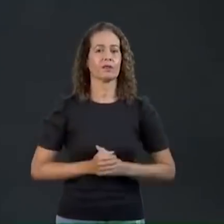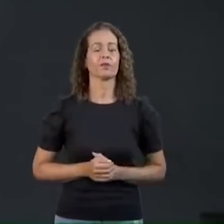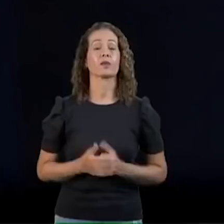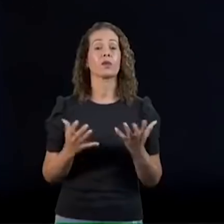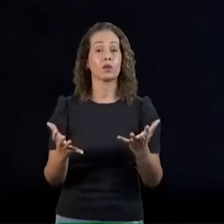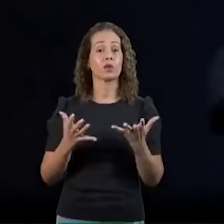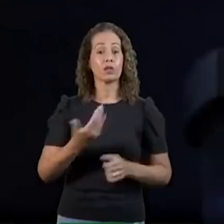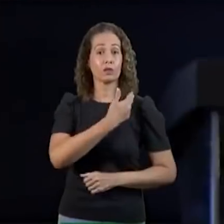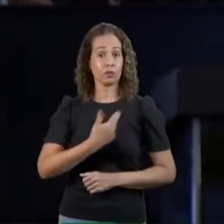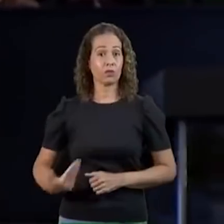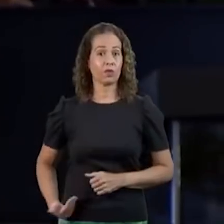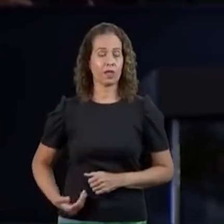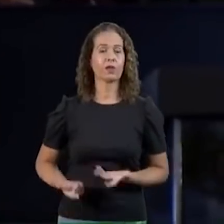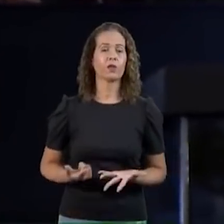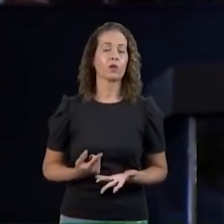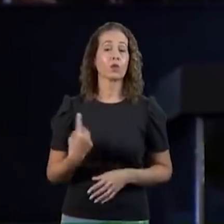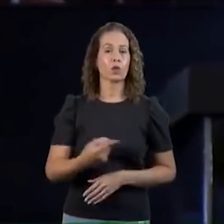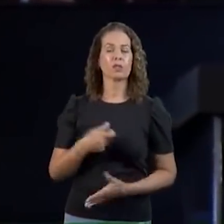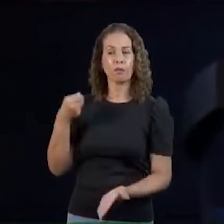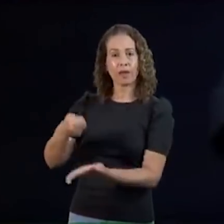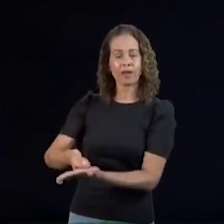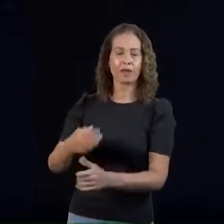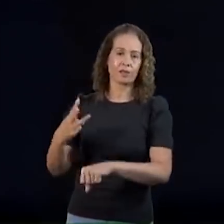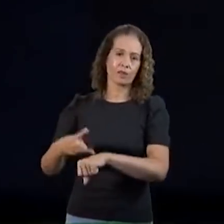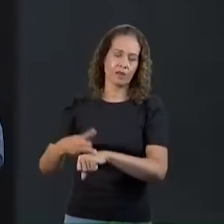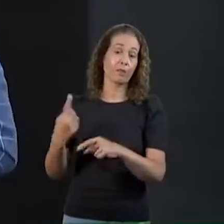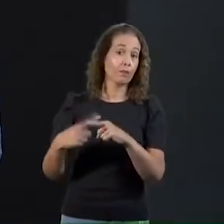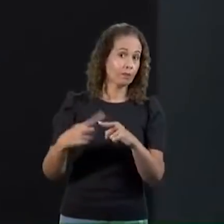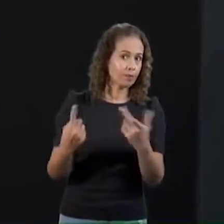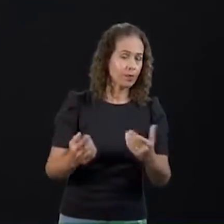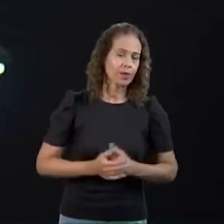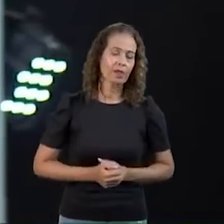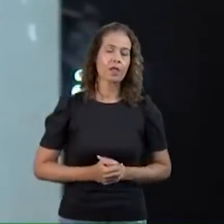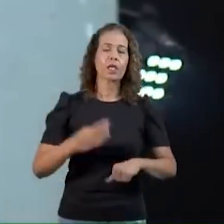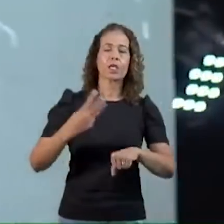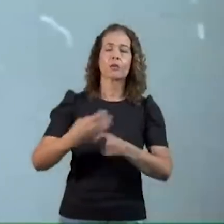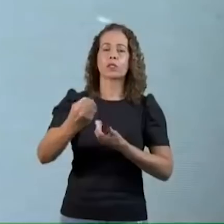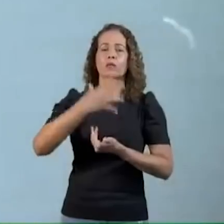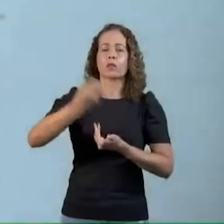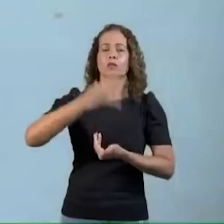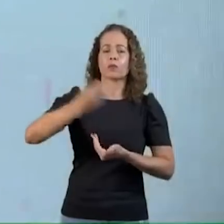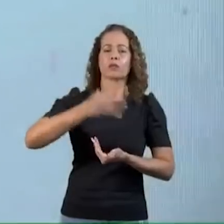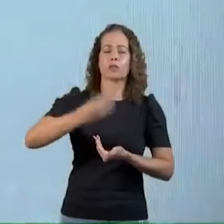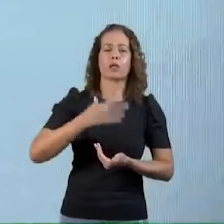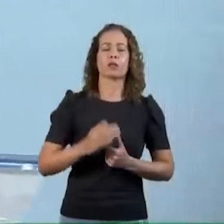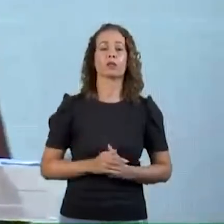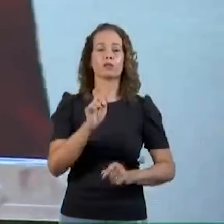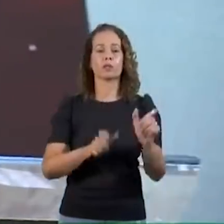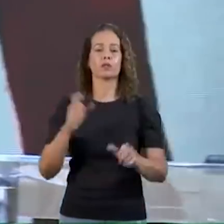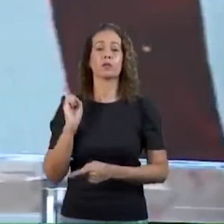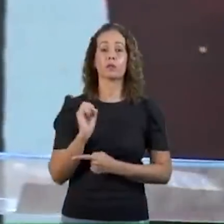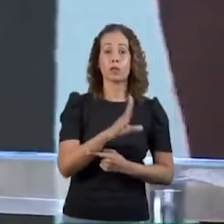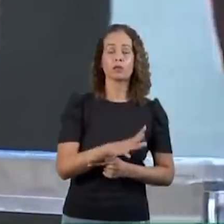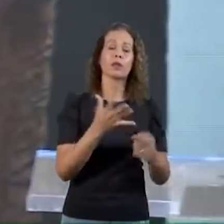WhatsApp. Porque, eu vou dizer para você, o que eu recebo de mensagem, e as pessoas, elas mandam uma mensagem para você, e